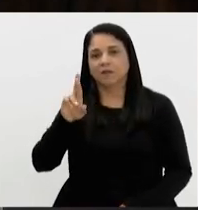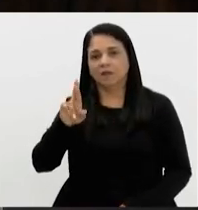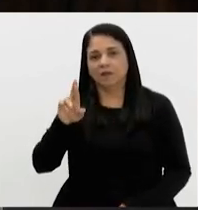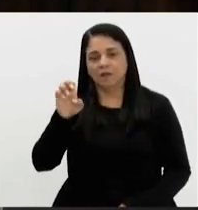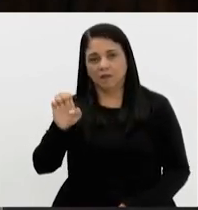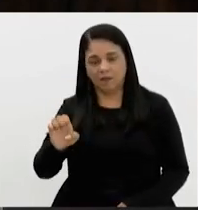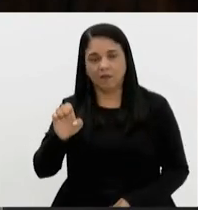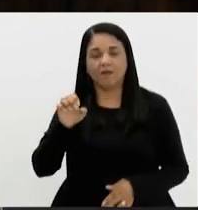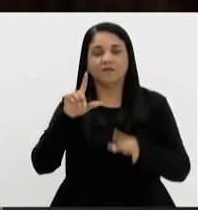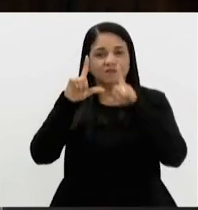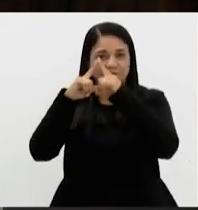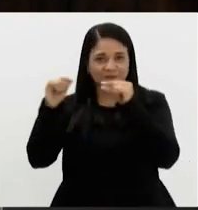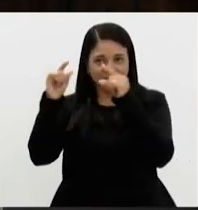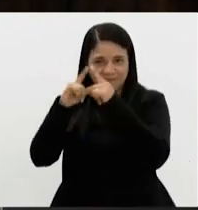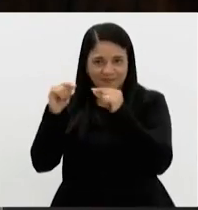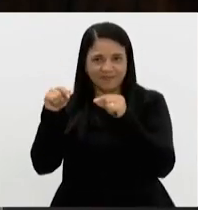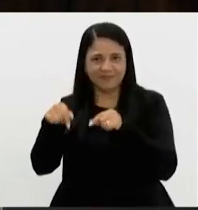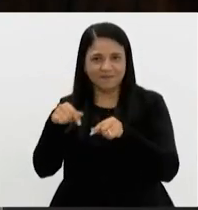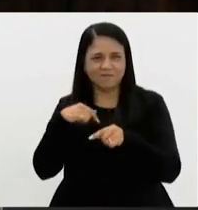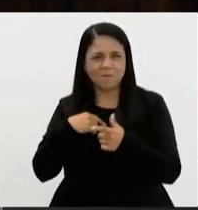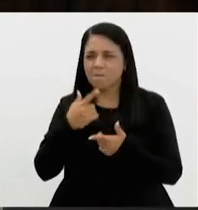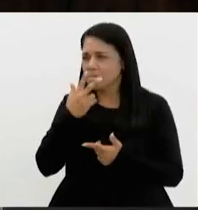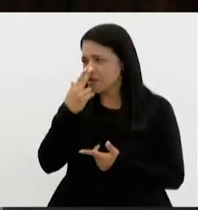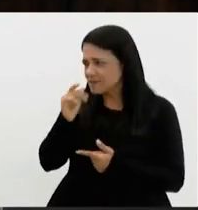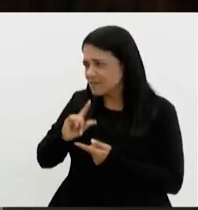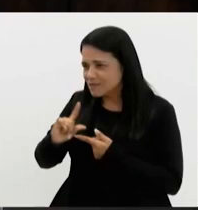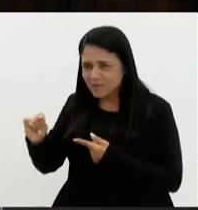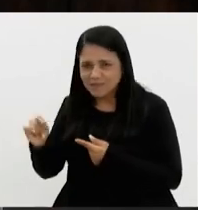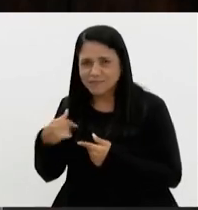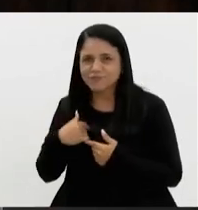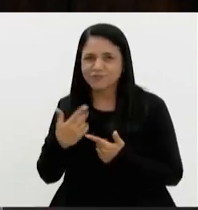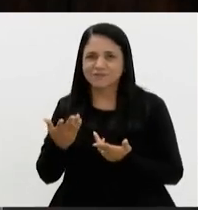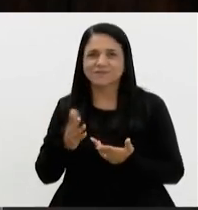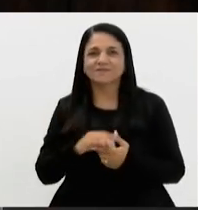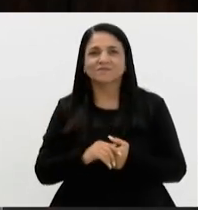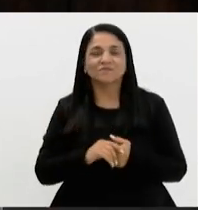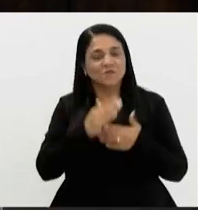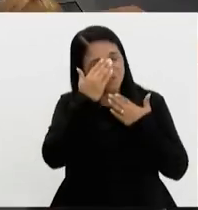Distrito Federal mas me parece que deu uma saída a vou fazer uma sessão